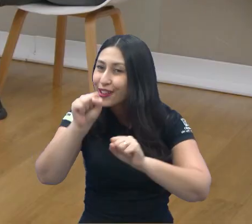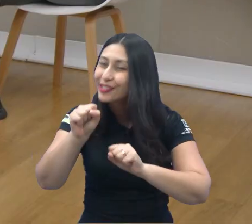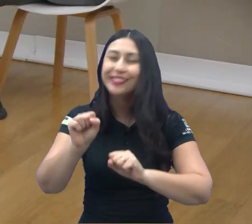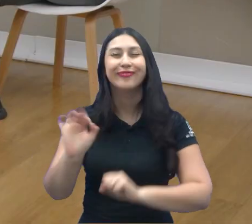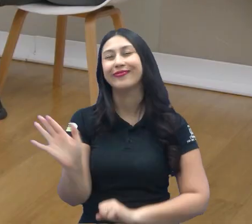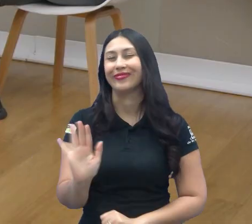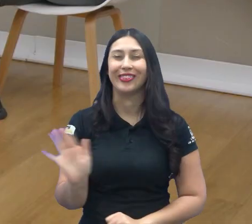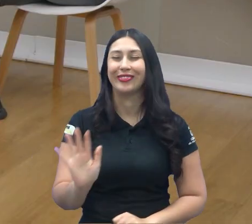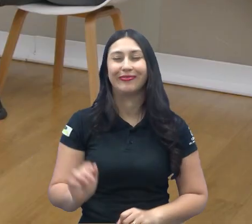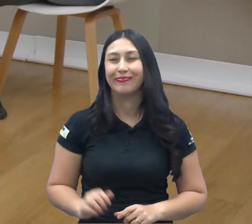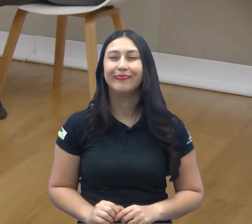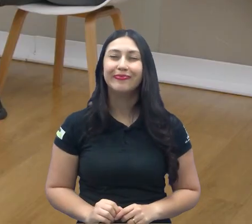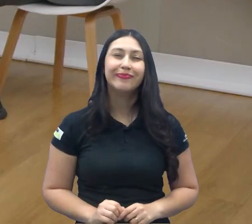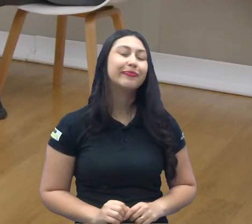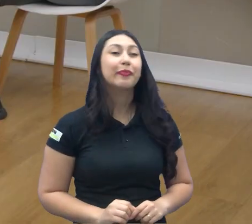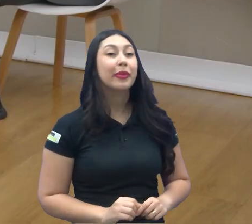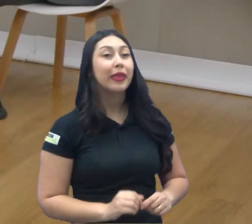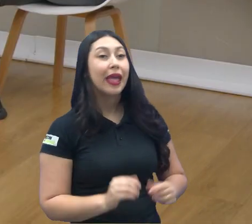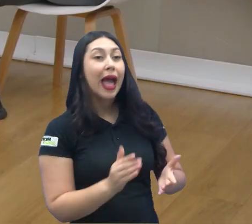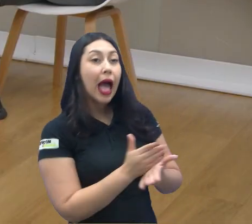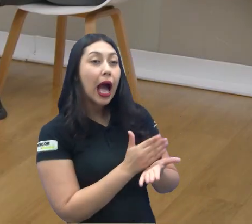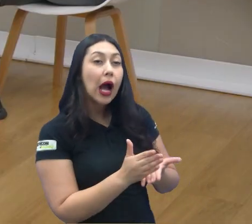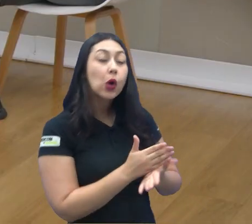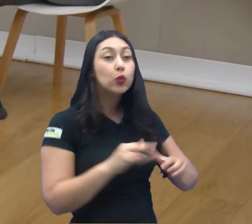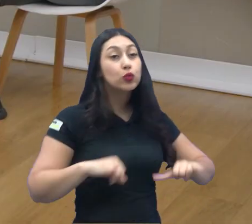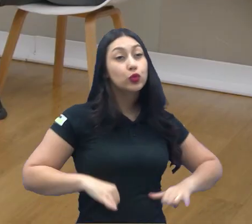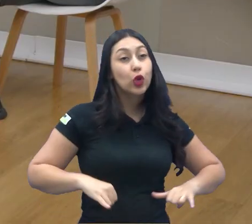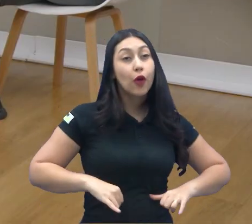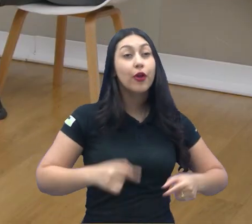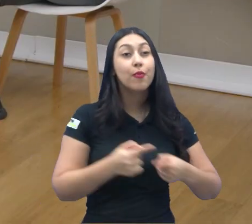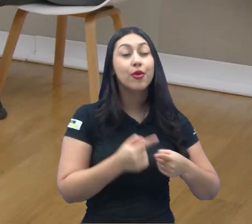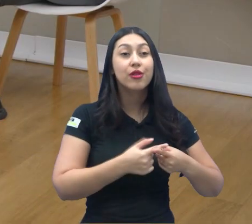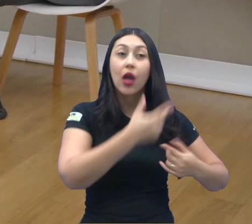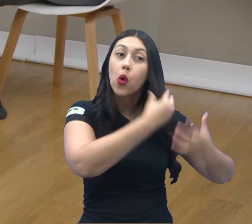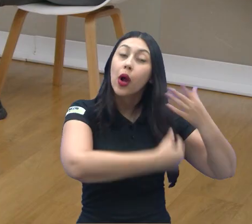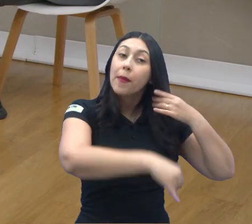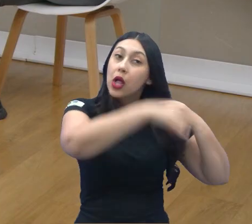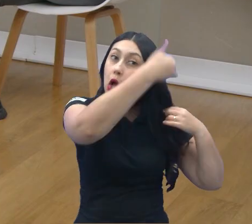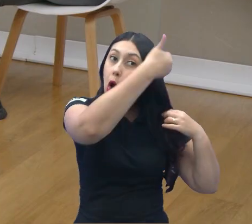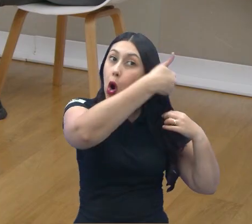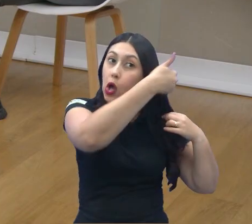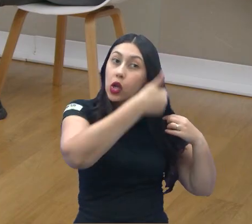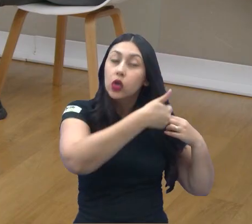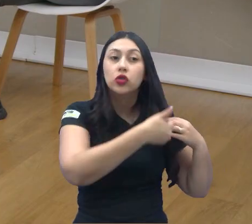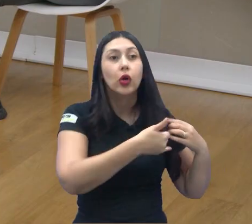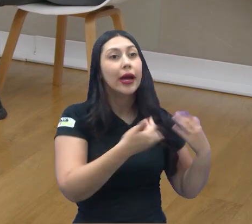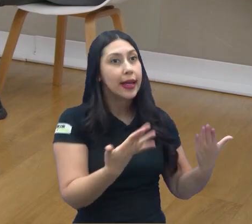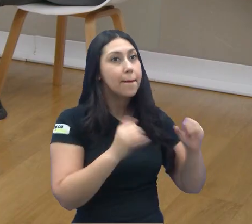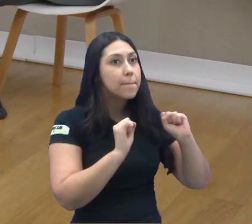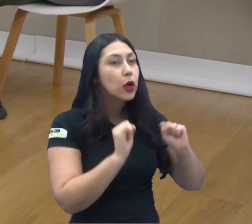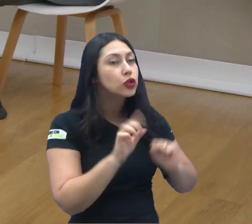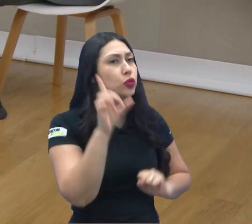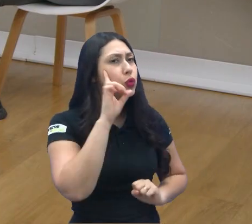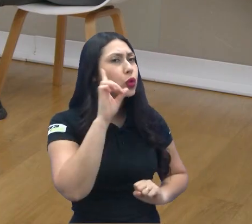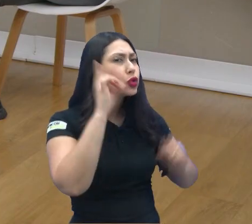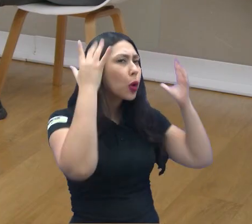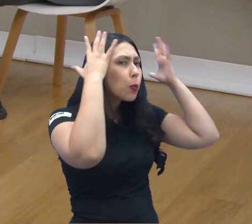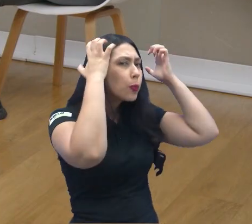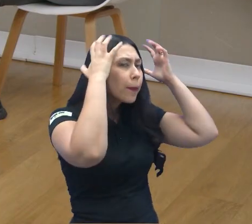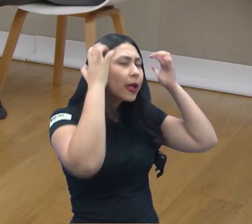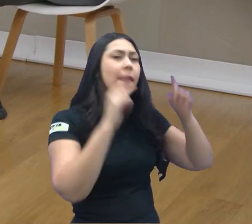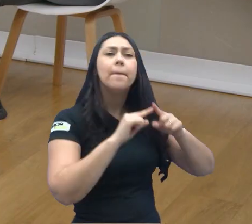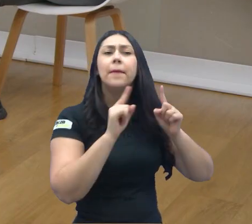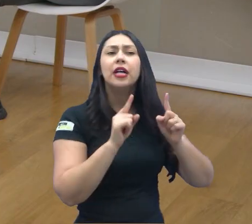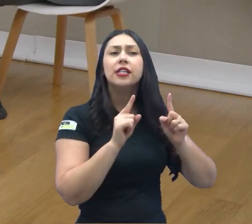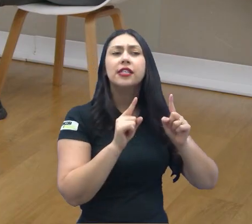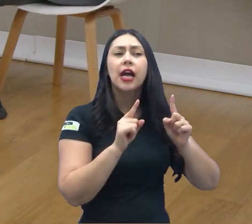Entendi. Algumas pessoas sofrem muito com os cabelos oleosos. Inclusive, você falou, né, essas precisam lavar todos os dias. Quais os outros tipos de cuidados que é